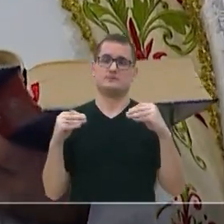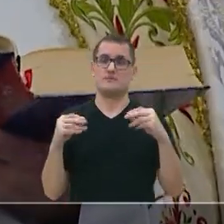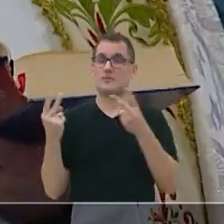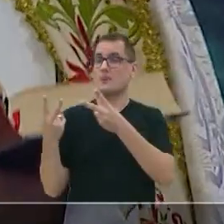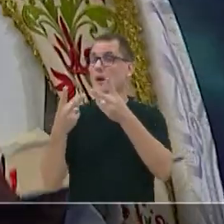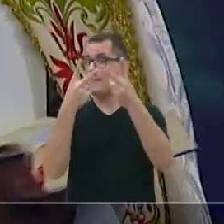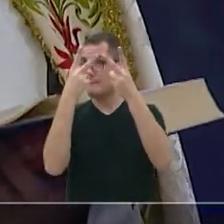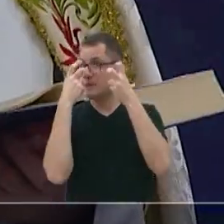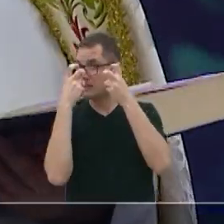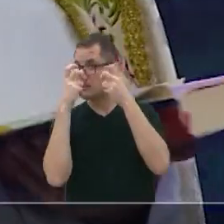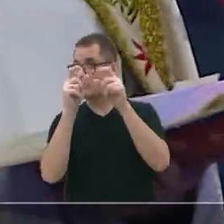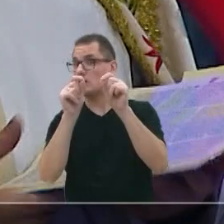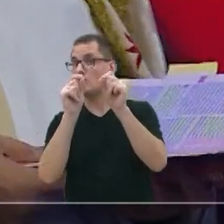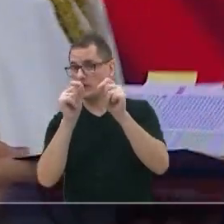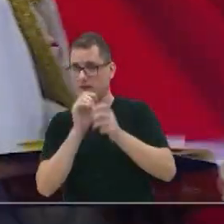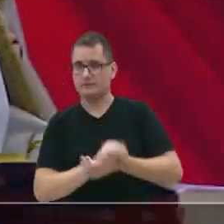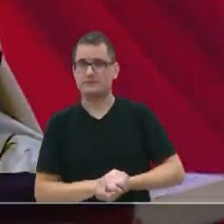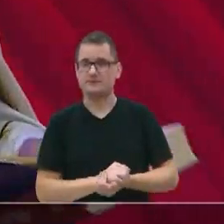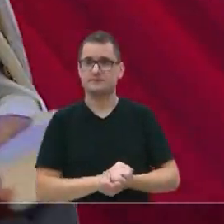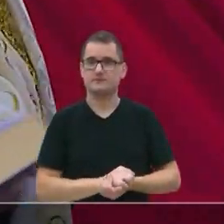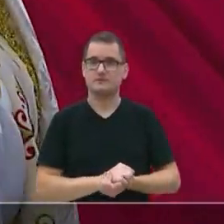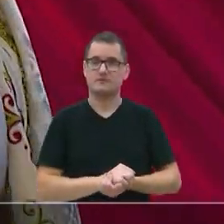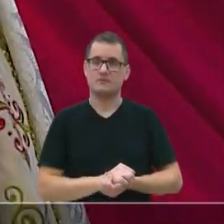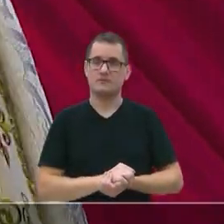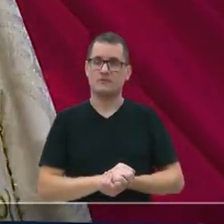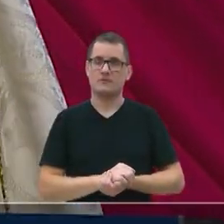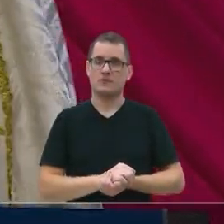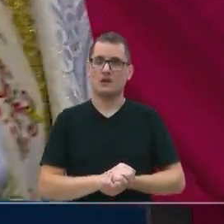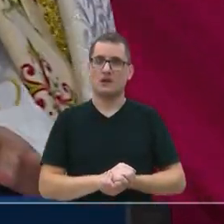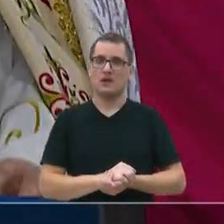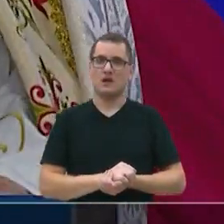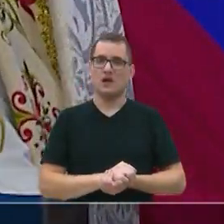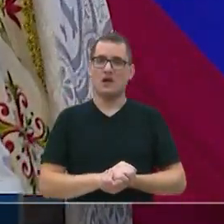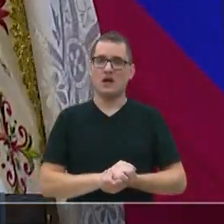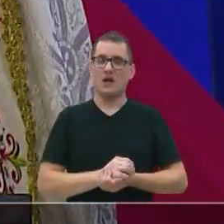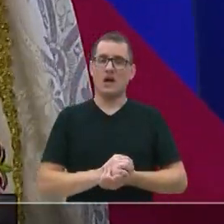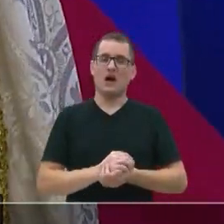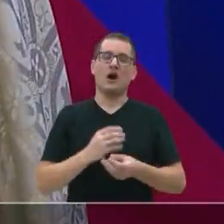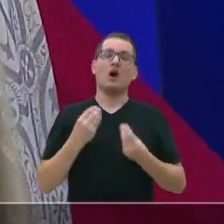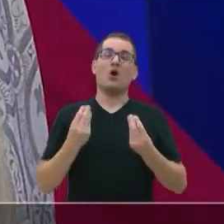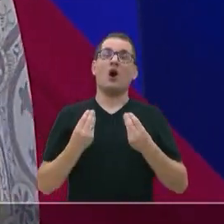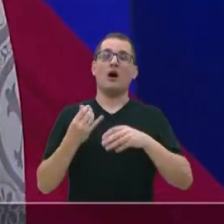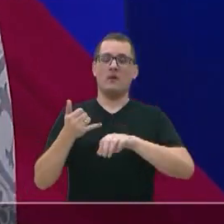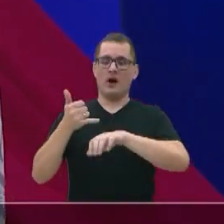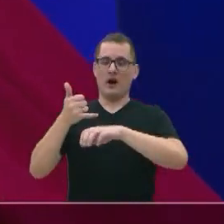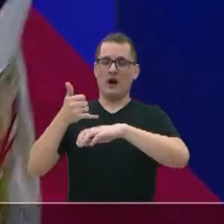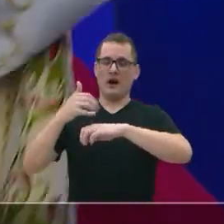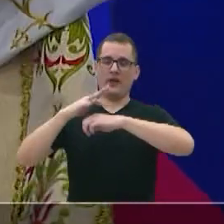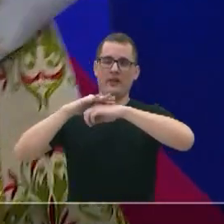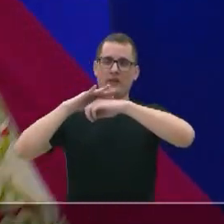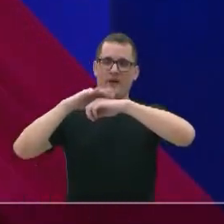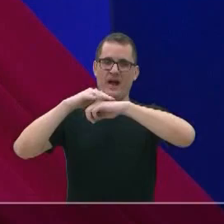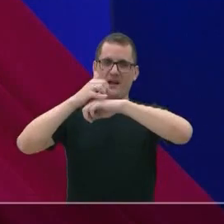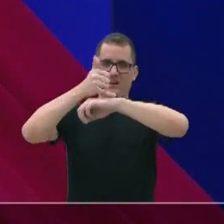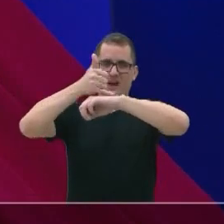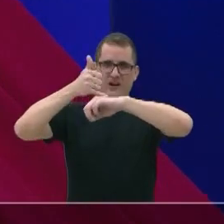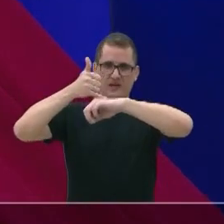Percebam o valor para nós da unção dos enfermos. Por quê?